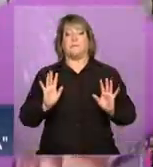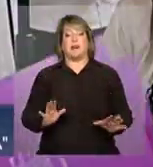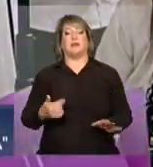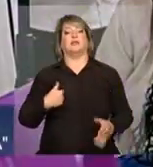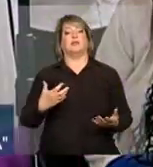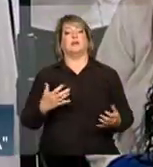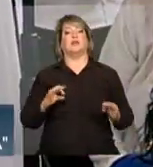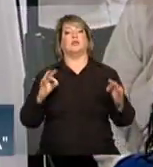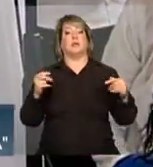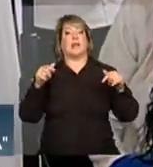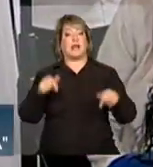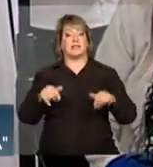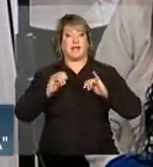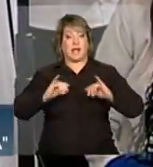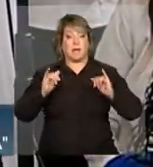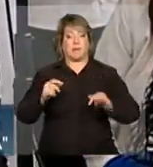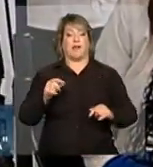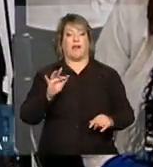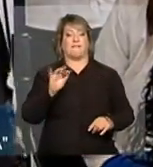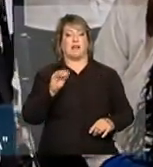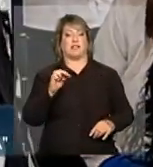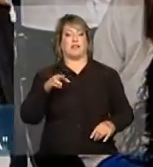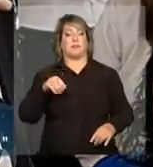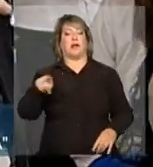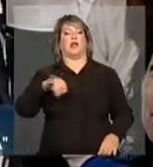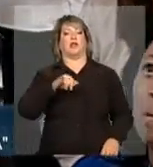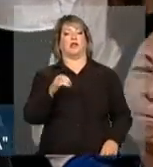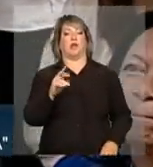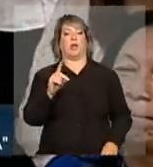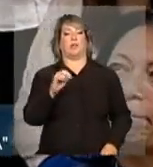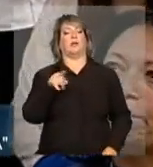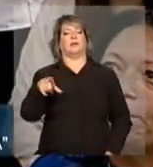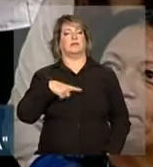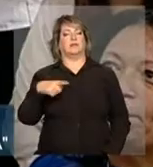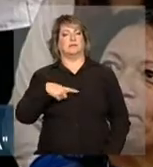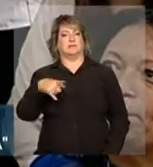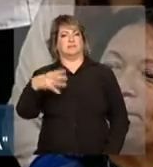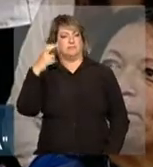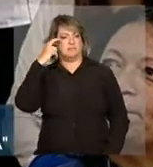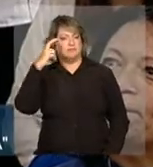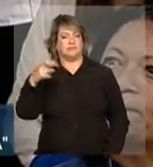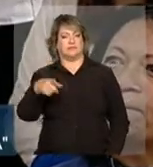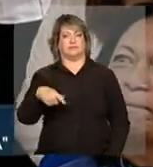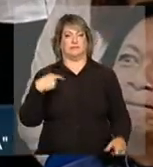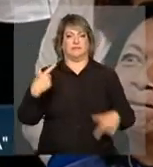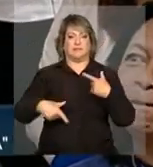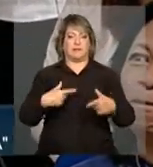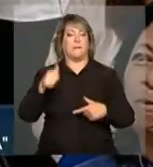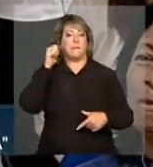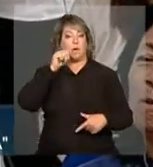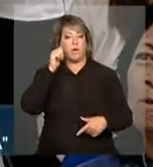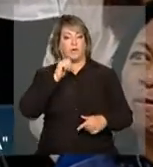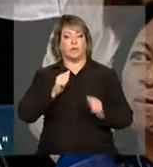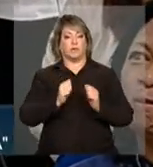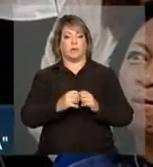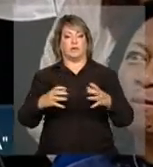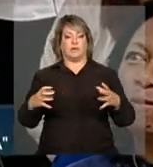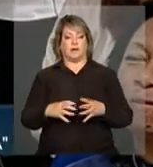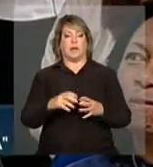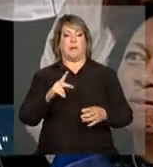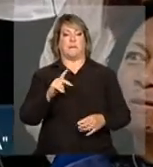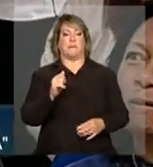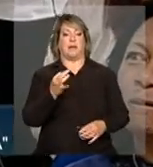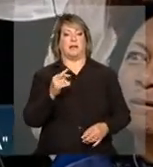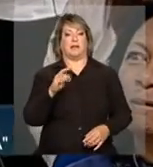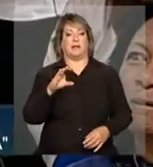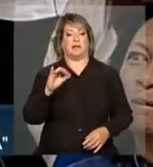torno dessa campanha, Fátima Jordão, você que é uma mulher tão inspirada, que aí, lado a lado, as mulheres do Patrícia Galvão,